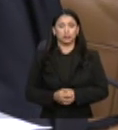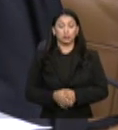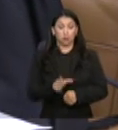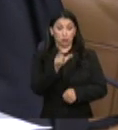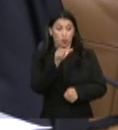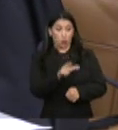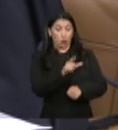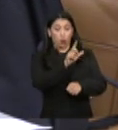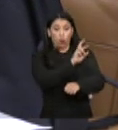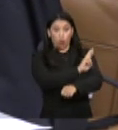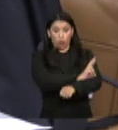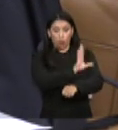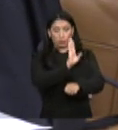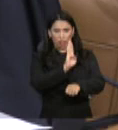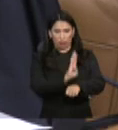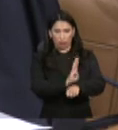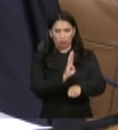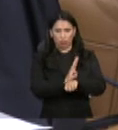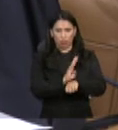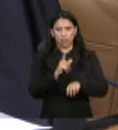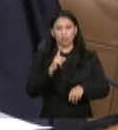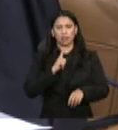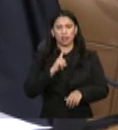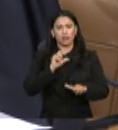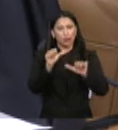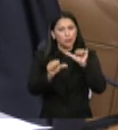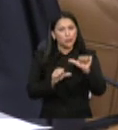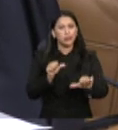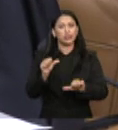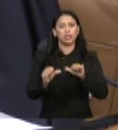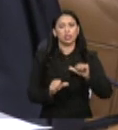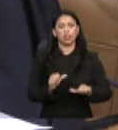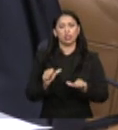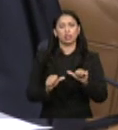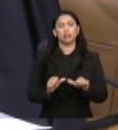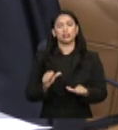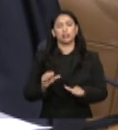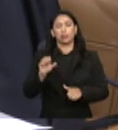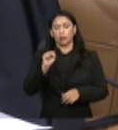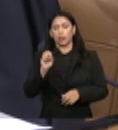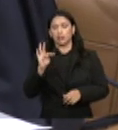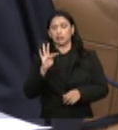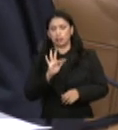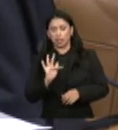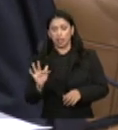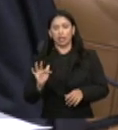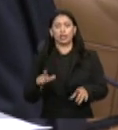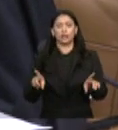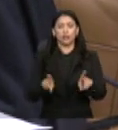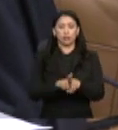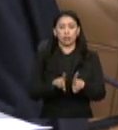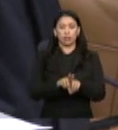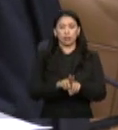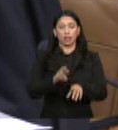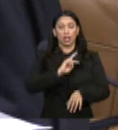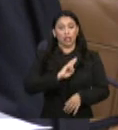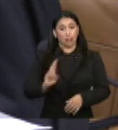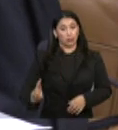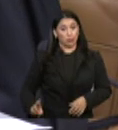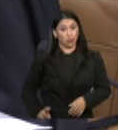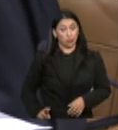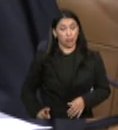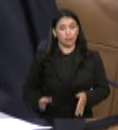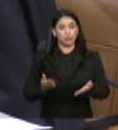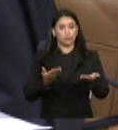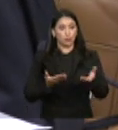moldou tanto a república quanto Supremo tal como conhecemos nada mais atual que Rui